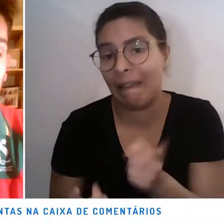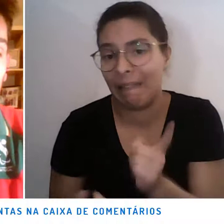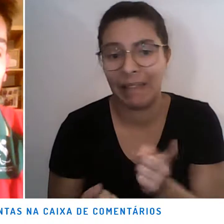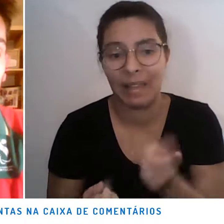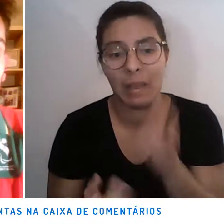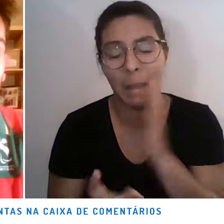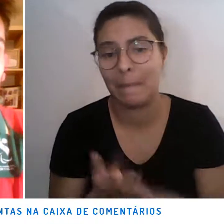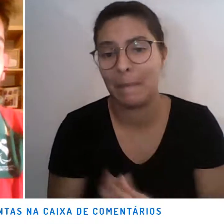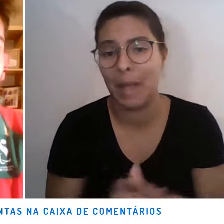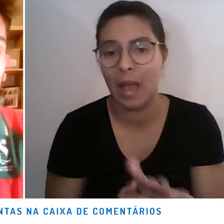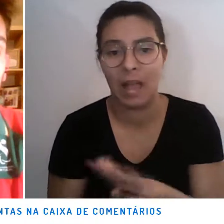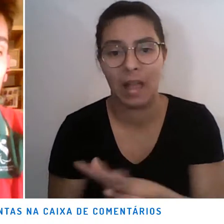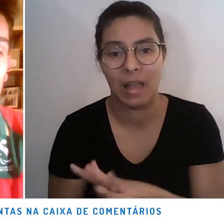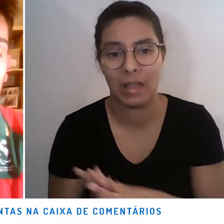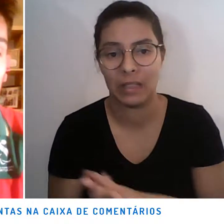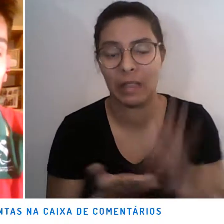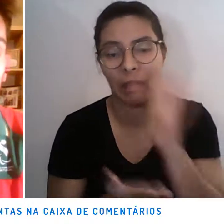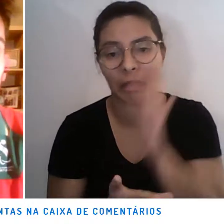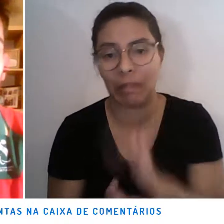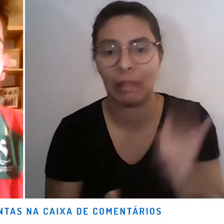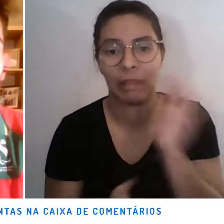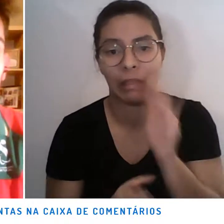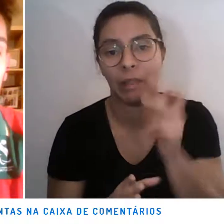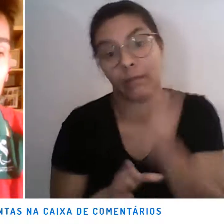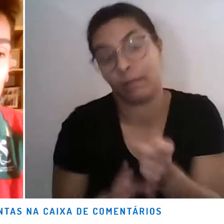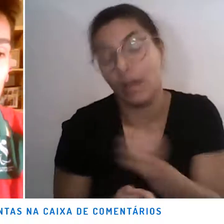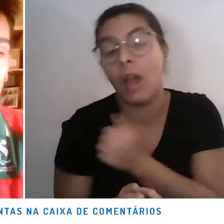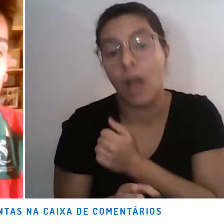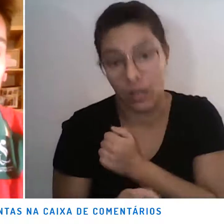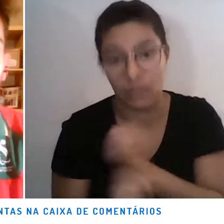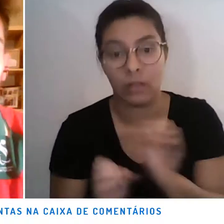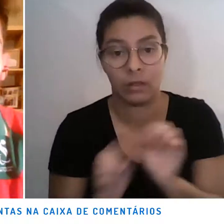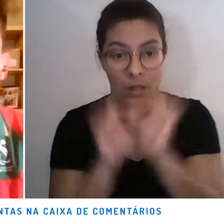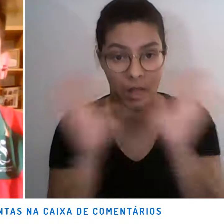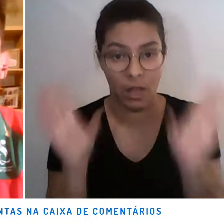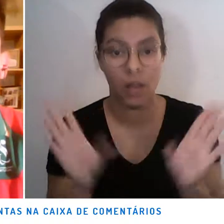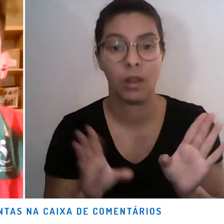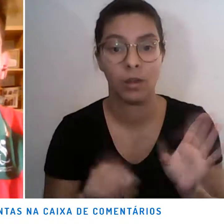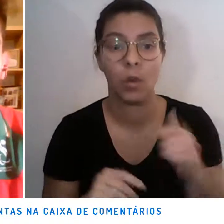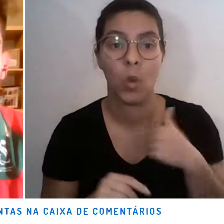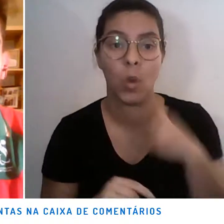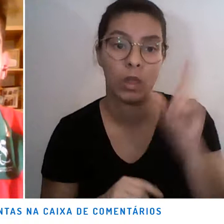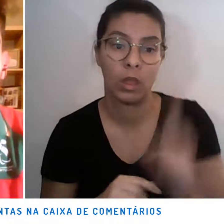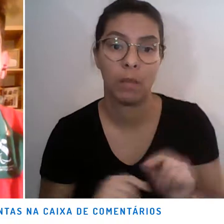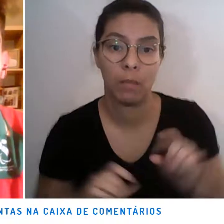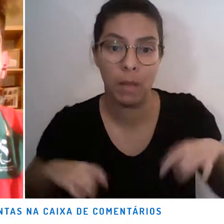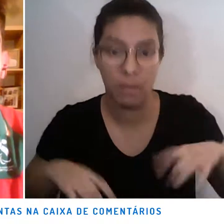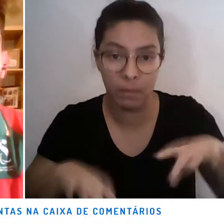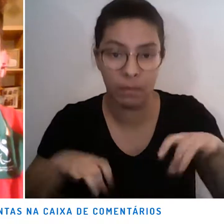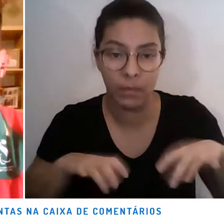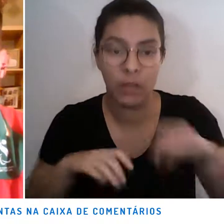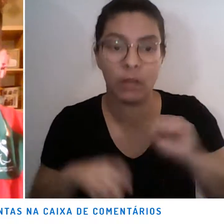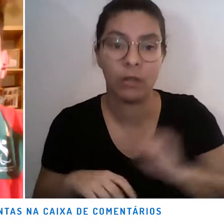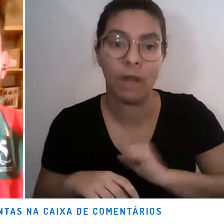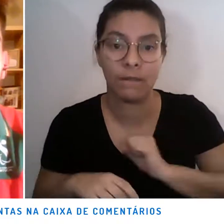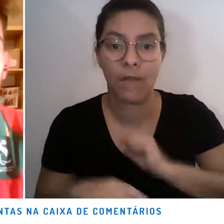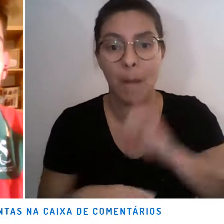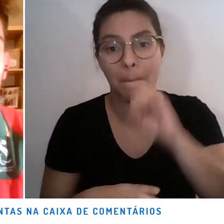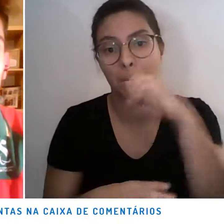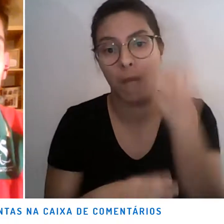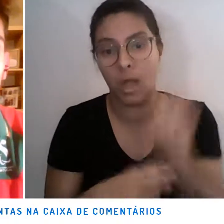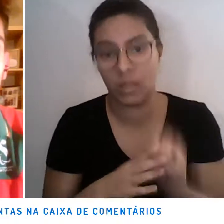tentar resguardar-se. Neste caso, eu também, tendo eu uma cadeira ainda de basquete, ainda consegui